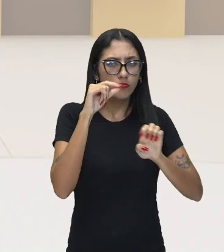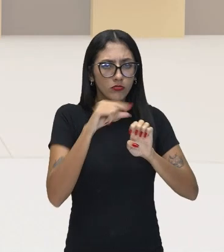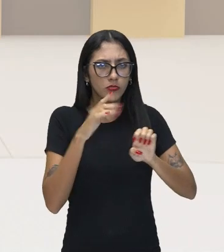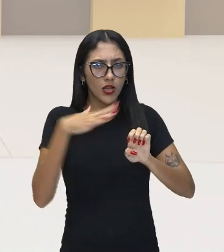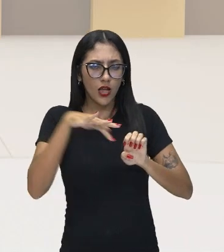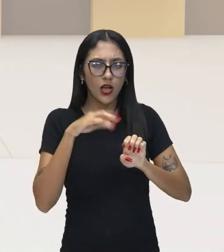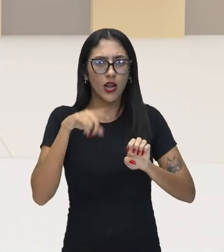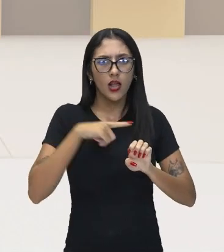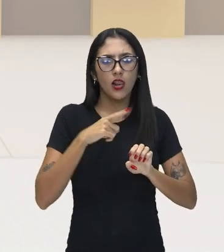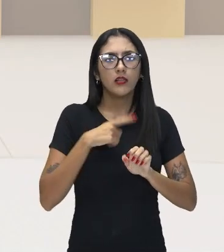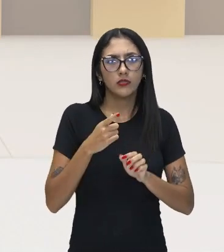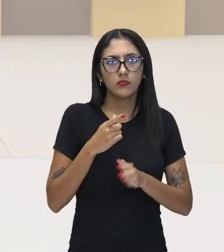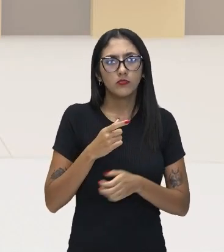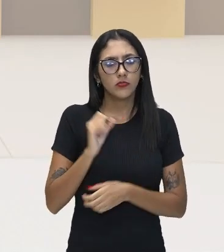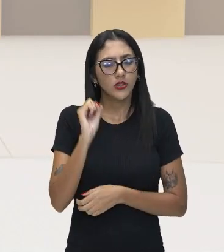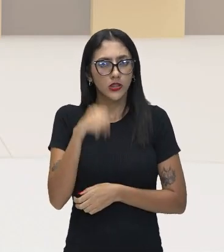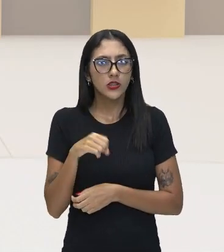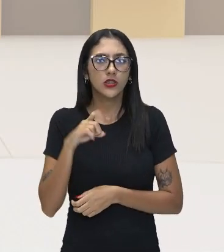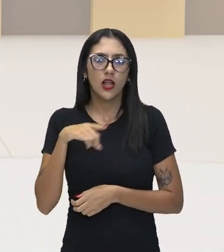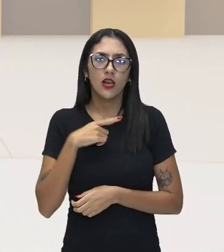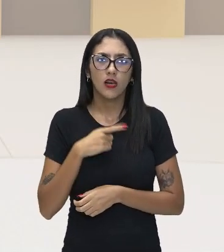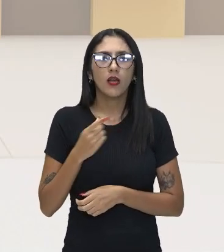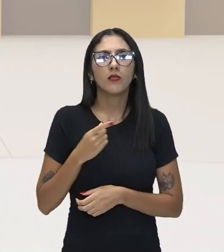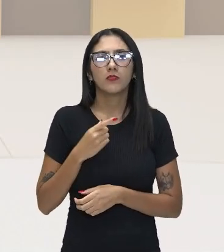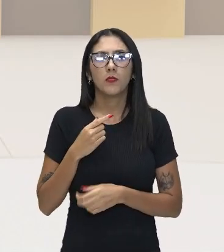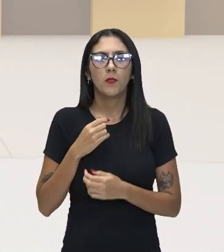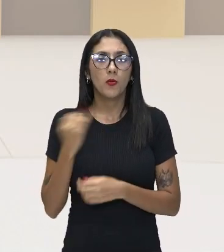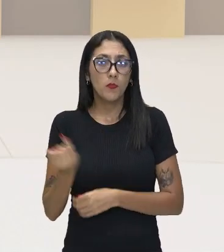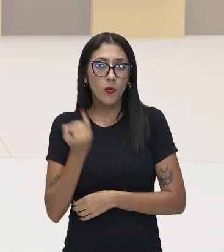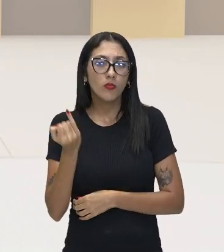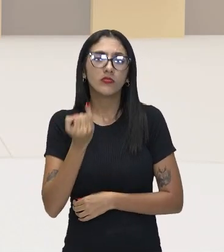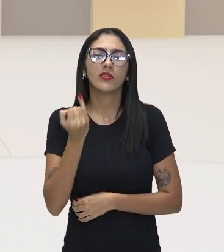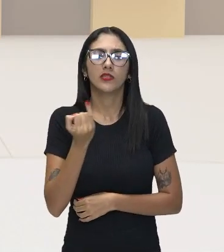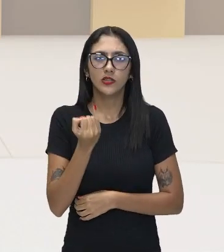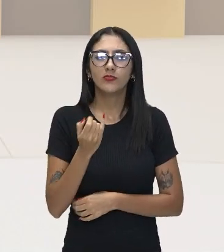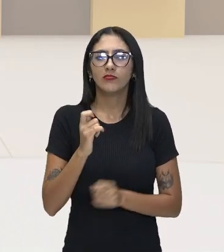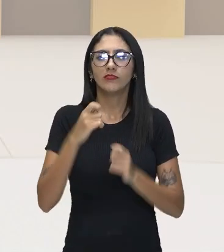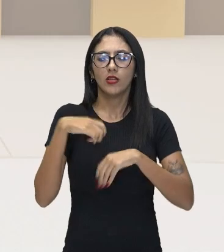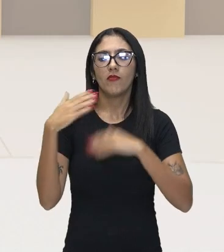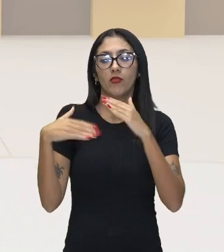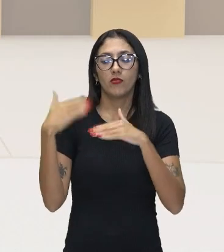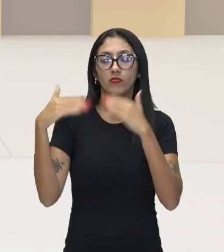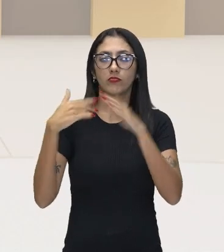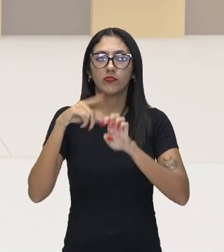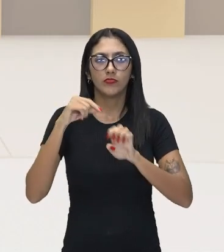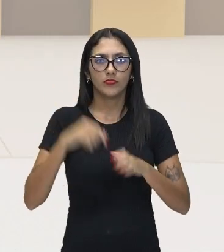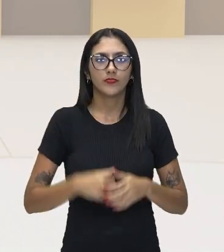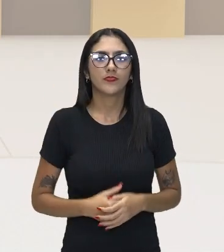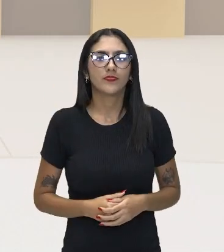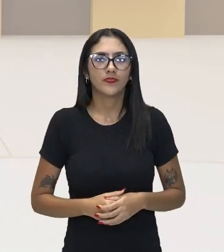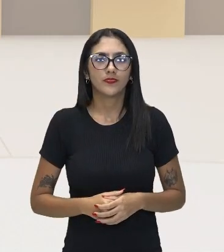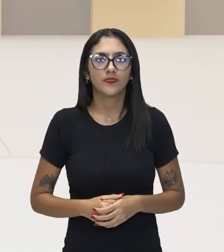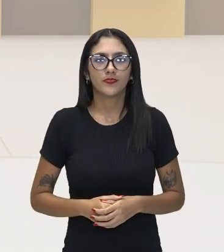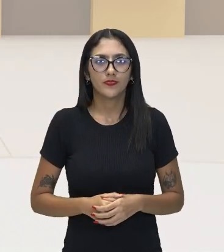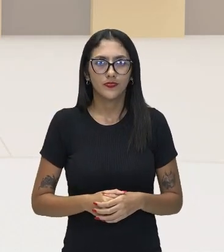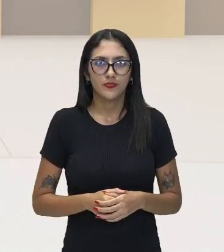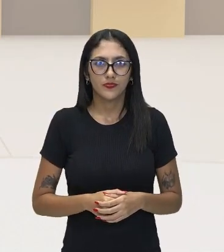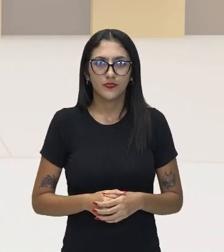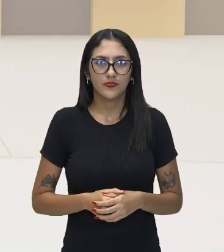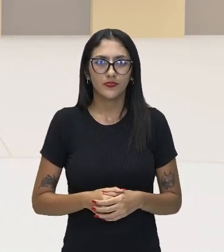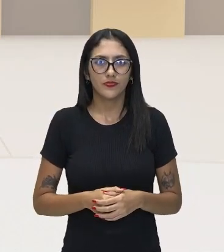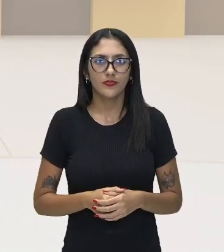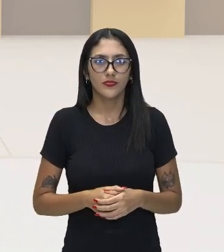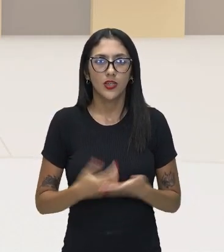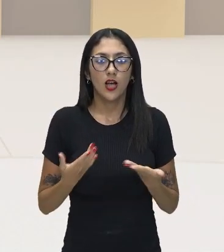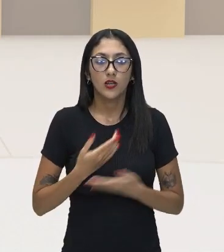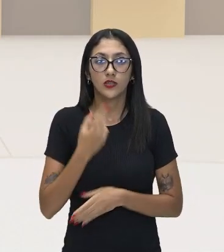vai ser, com certeza, né, um ponto forte aí dentro do seu processo de empreender. Nós vamos ver agora uma fala,